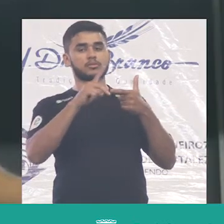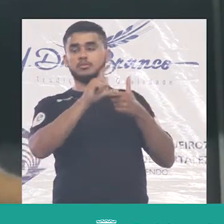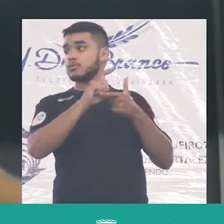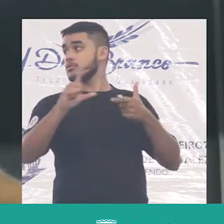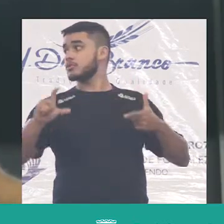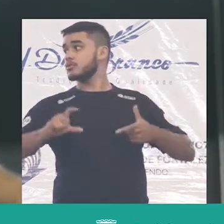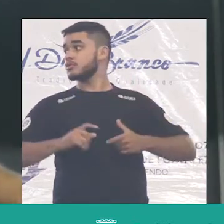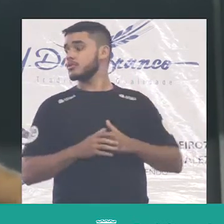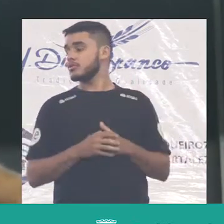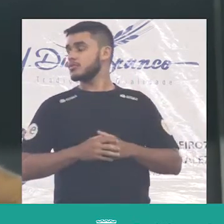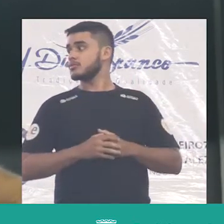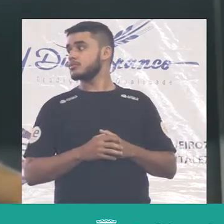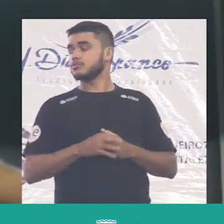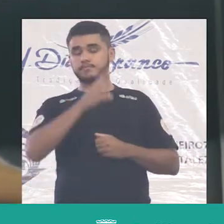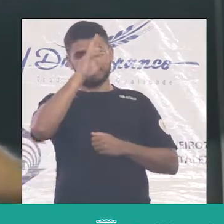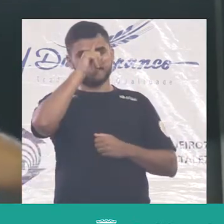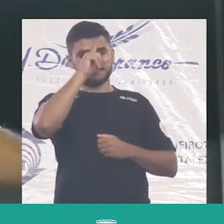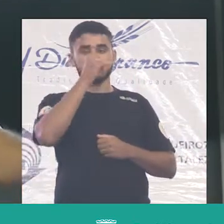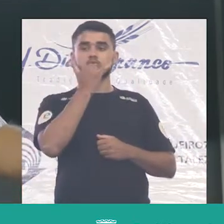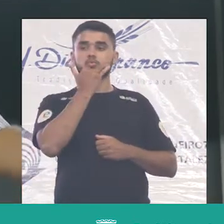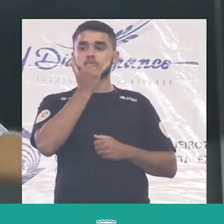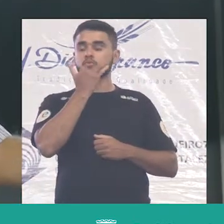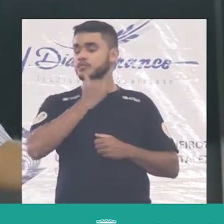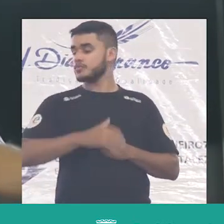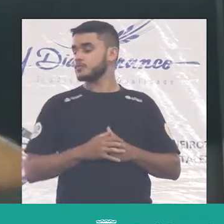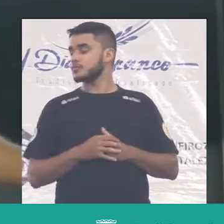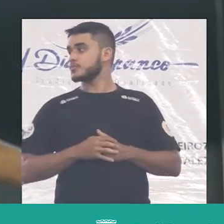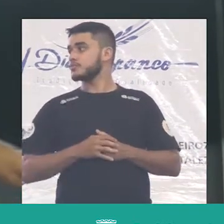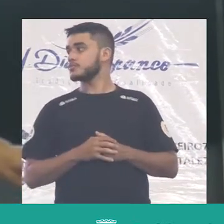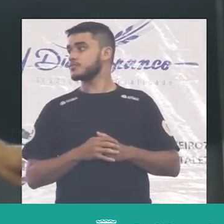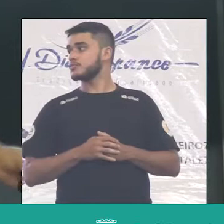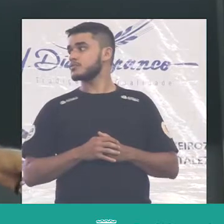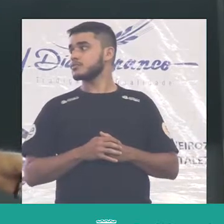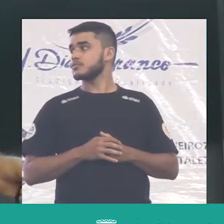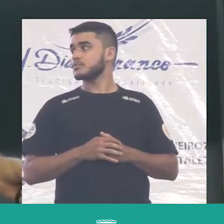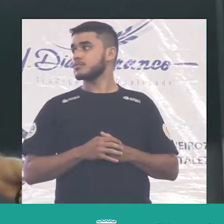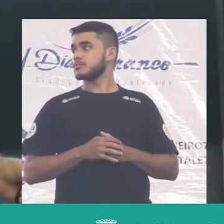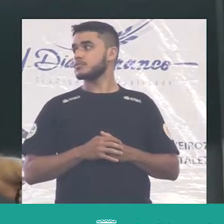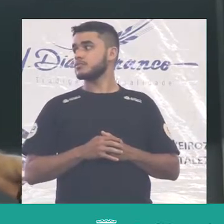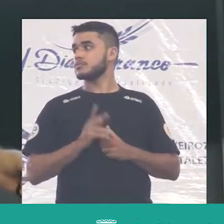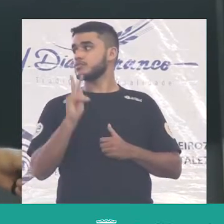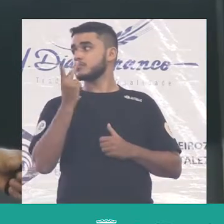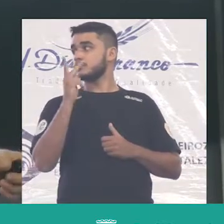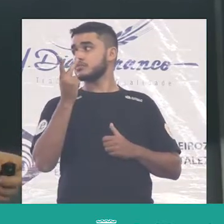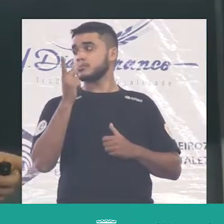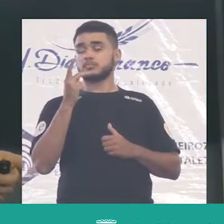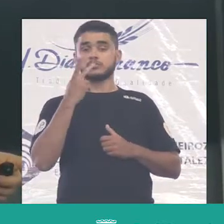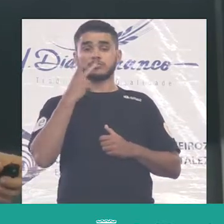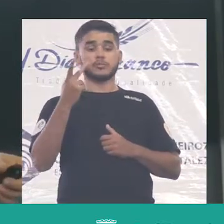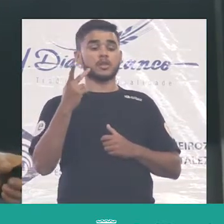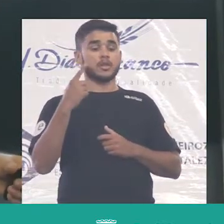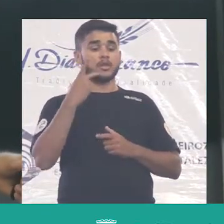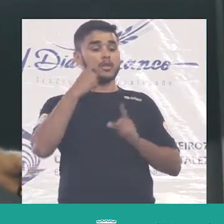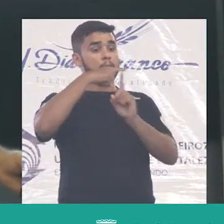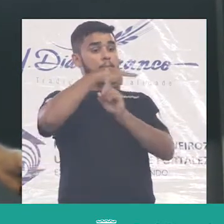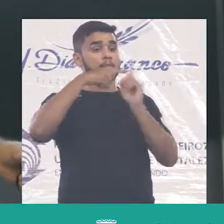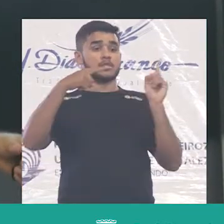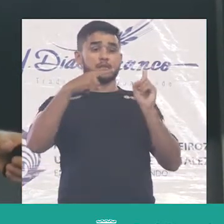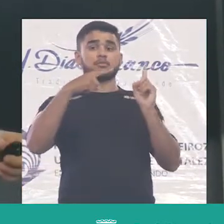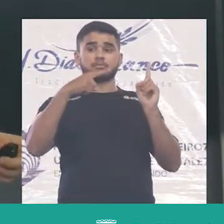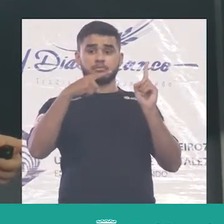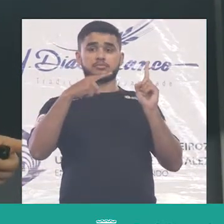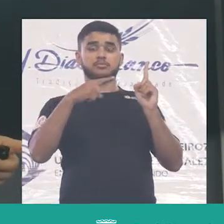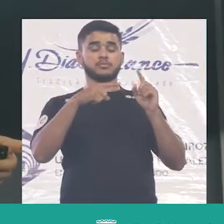Desculpa, peraí, desculpa, eu falei errado aqui, desculpa. Ele disse que a altura é metade do lado da base. Se a altura é metade do lado da base, a altura é